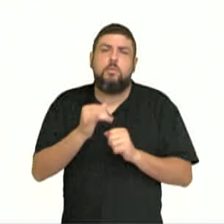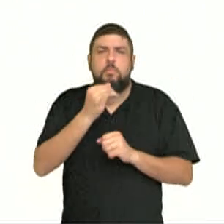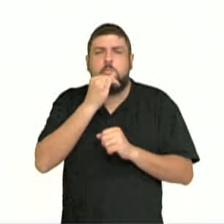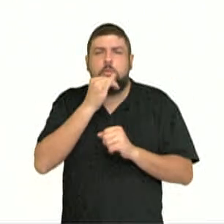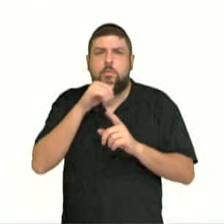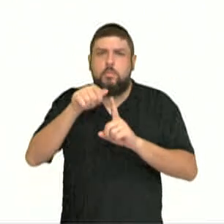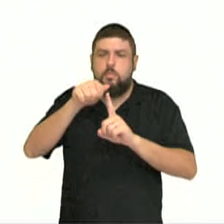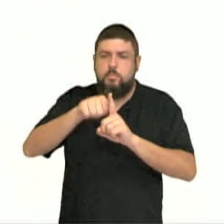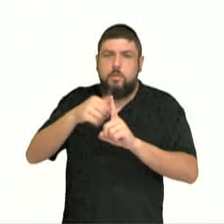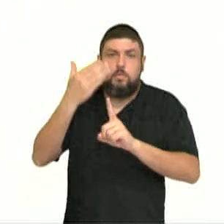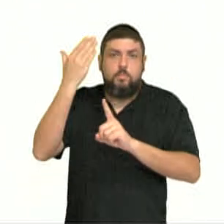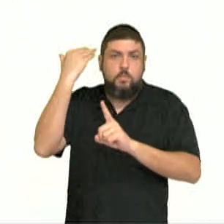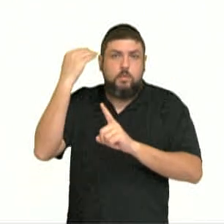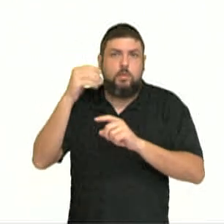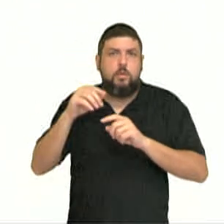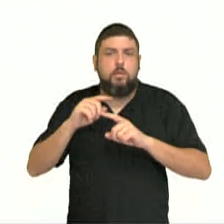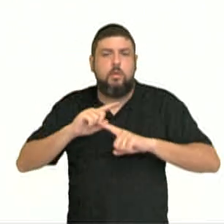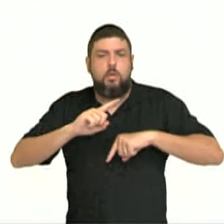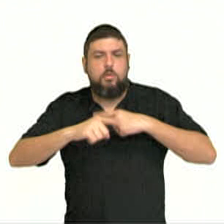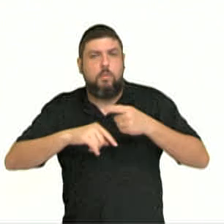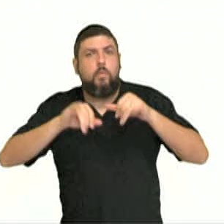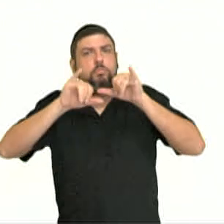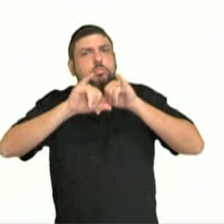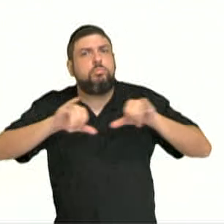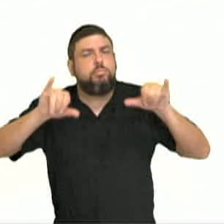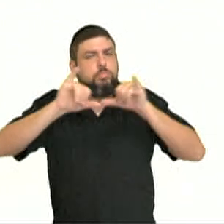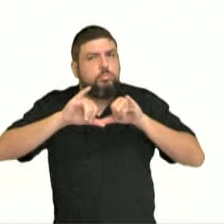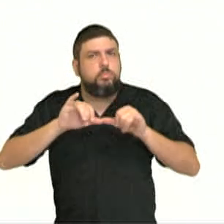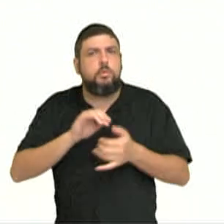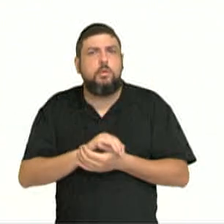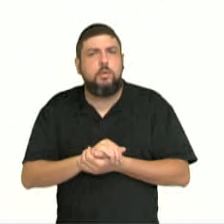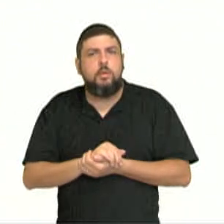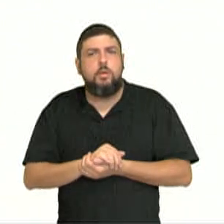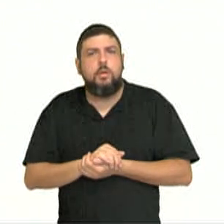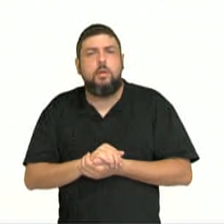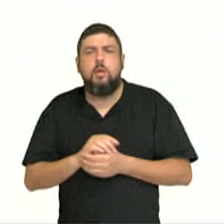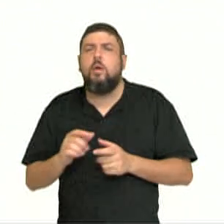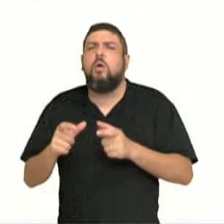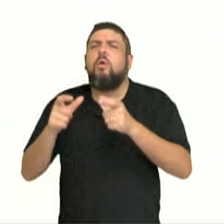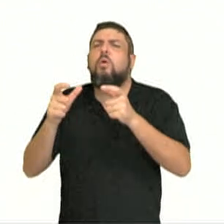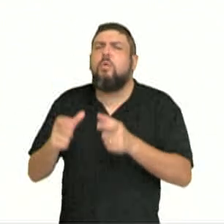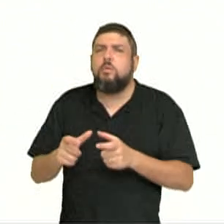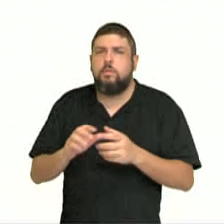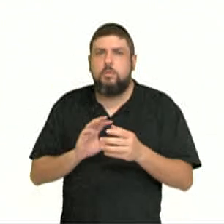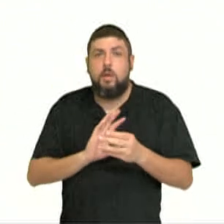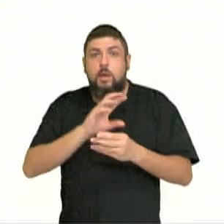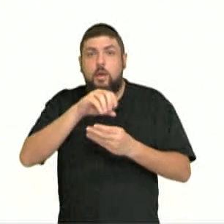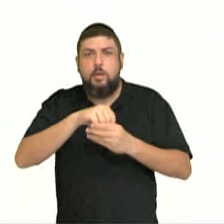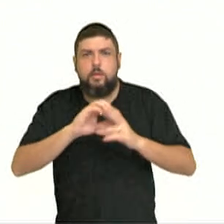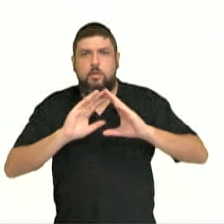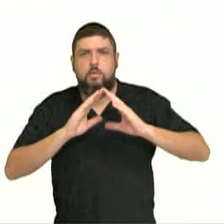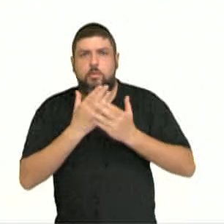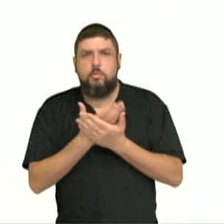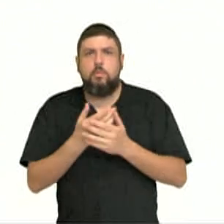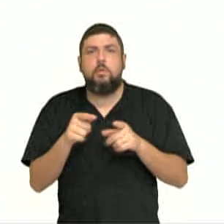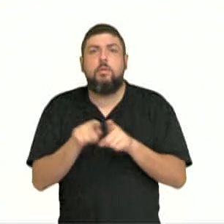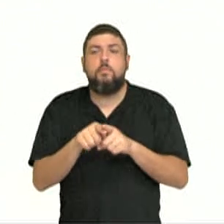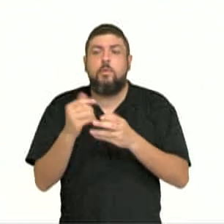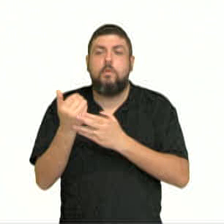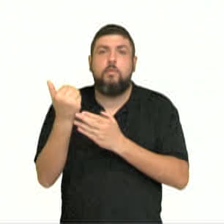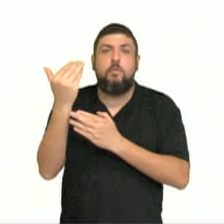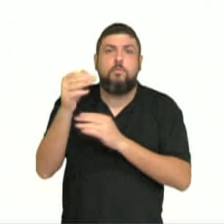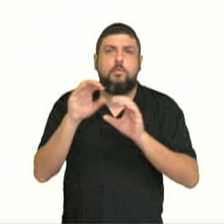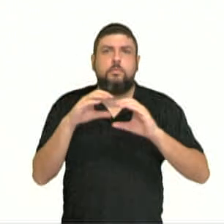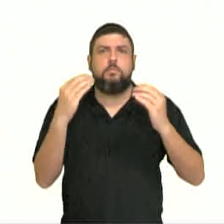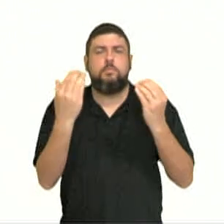exemplo, e eu vou divulgar num determinado momento. Onde aconteceu? Foi na escola e na comunidade. E